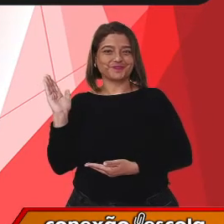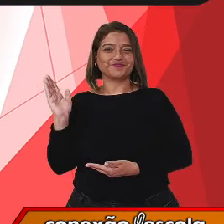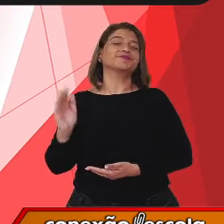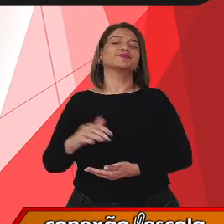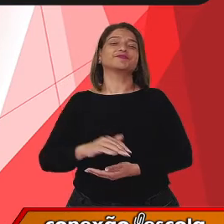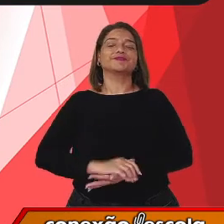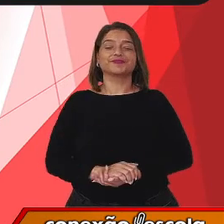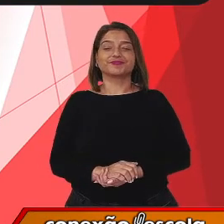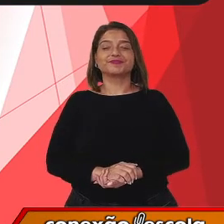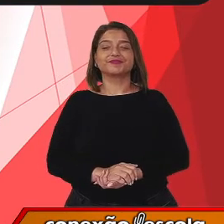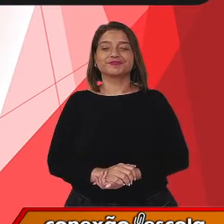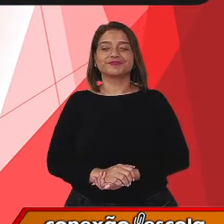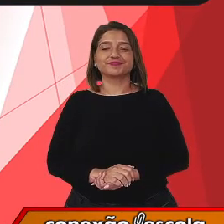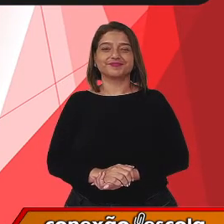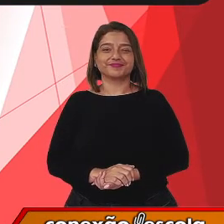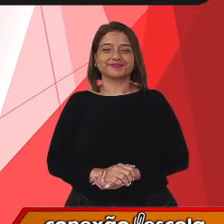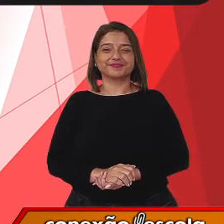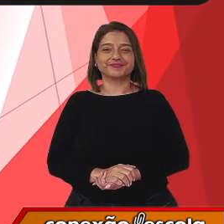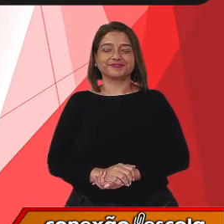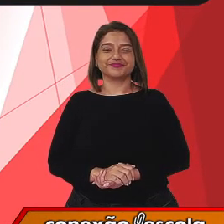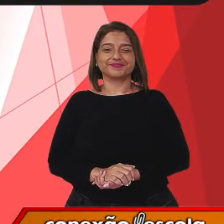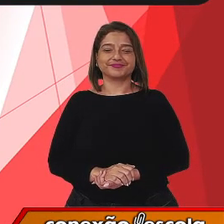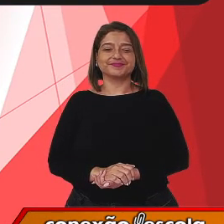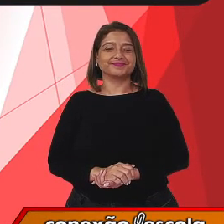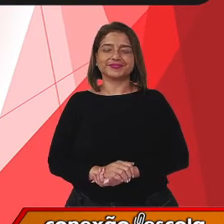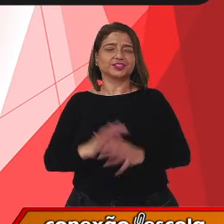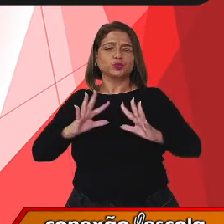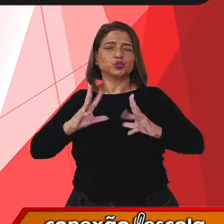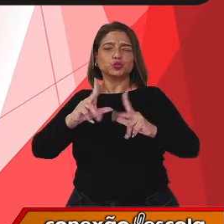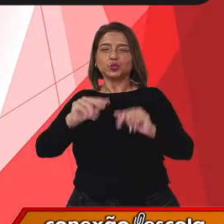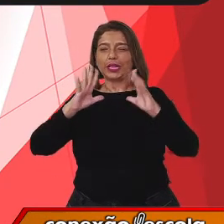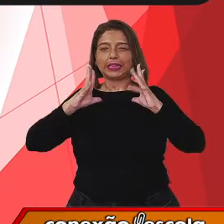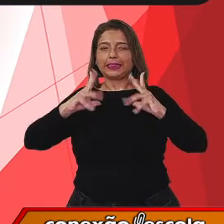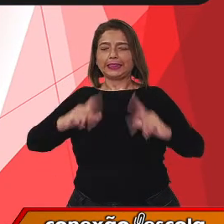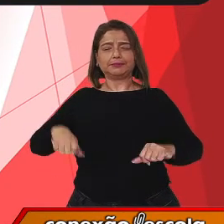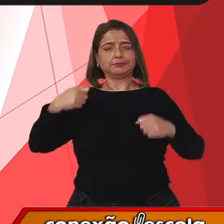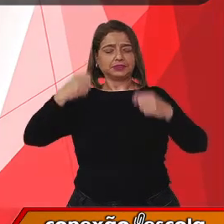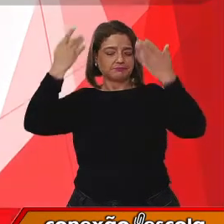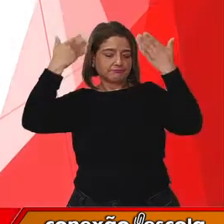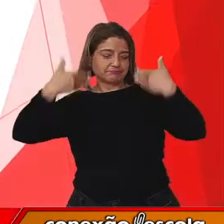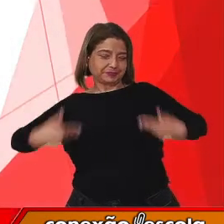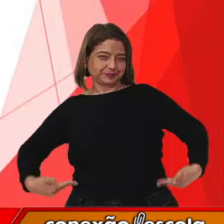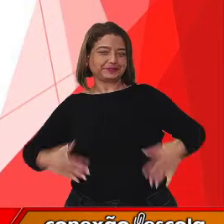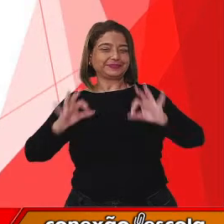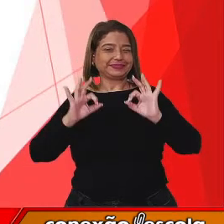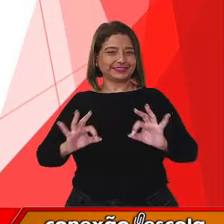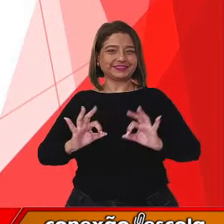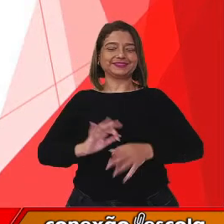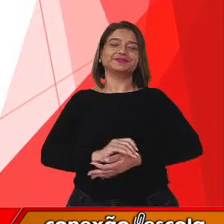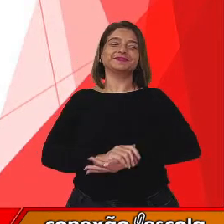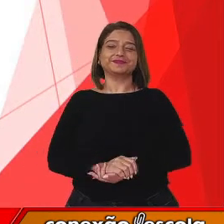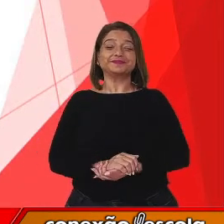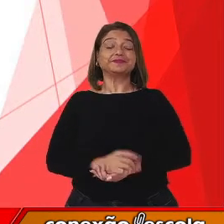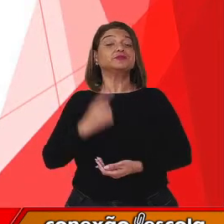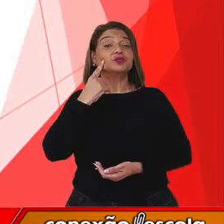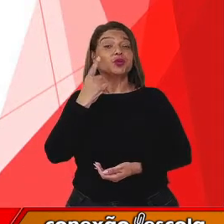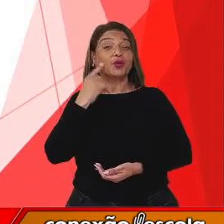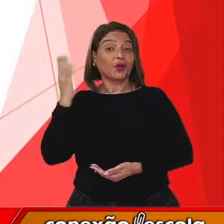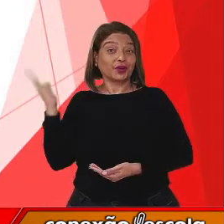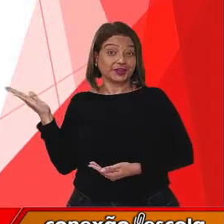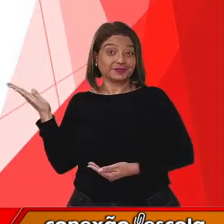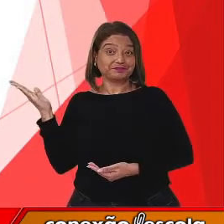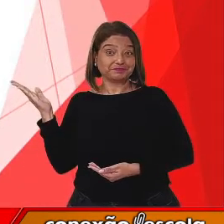nails and teeth clean. Tudo limpo, né, gente? Limpeza é sempre bom. Olha o